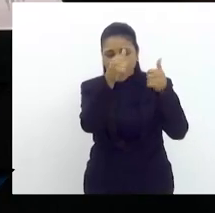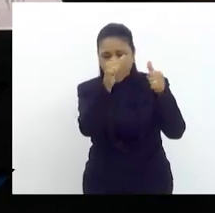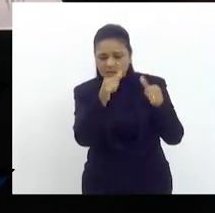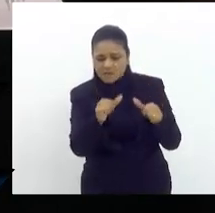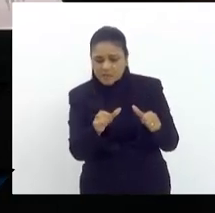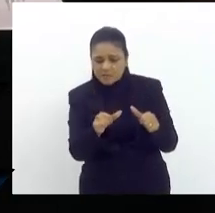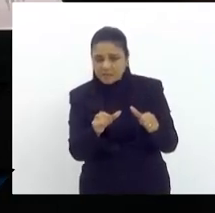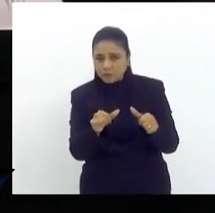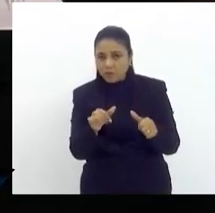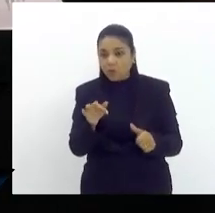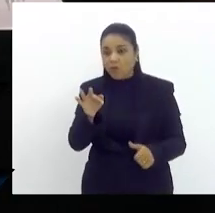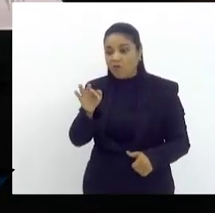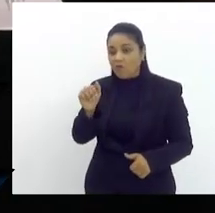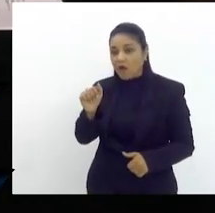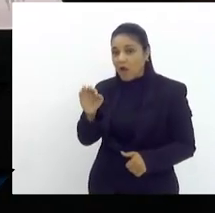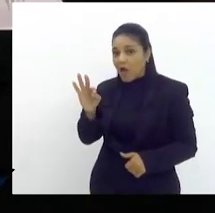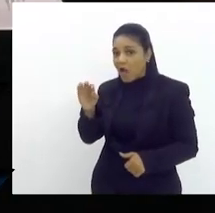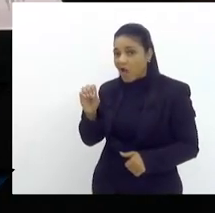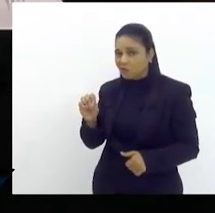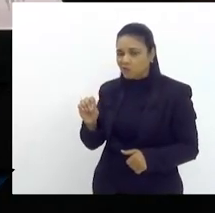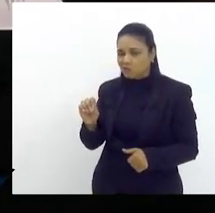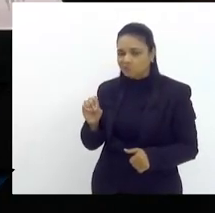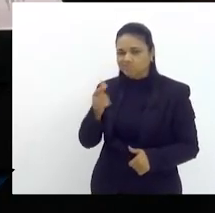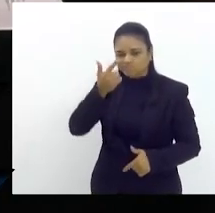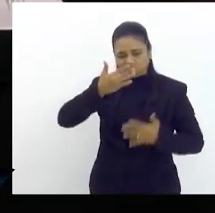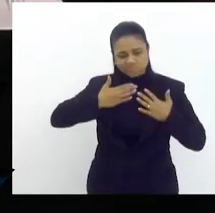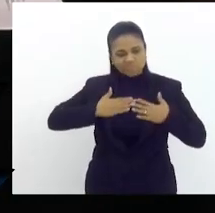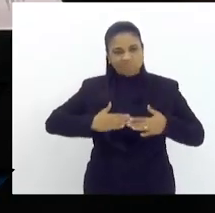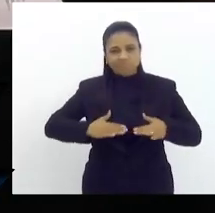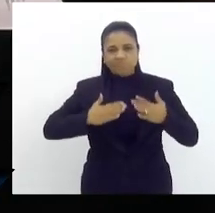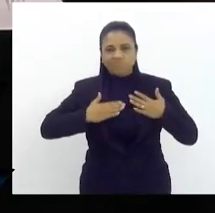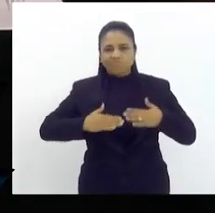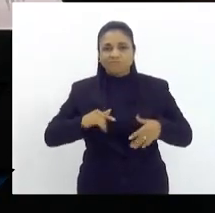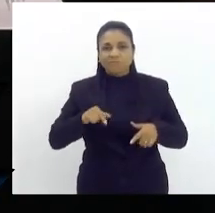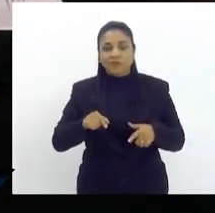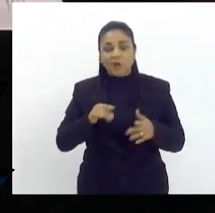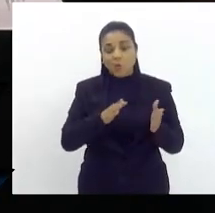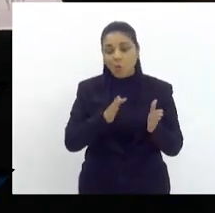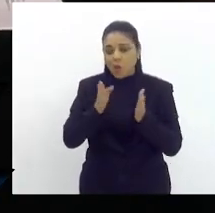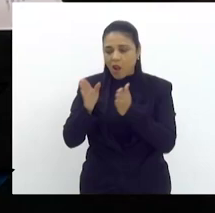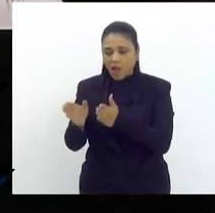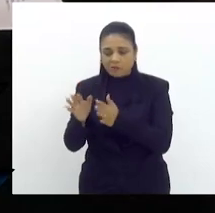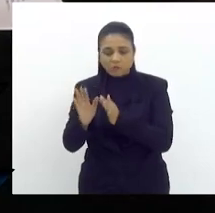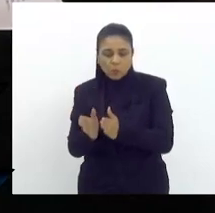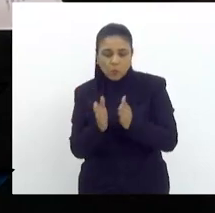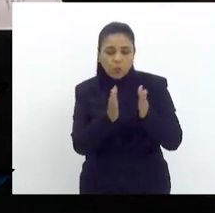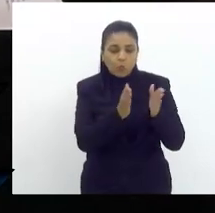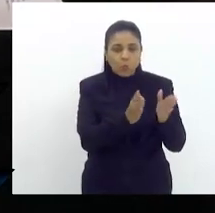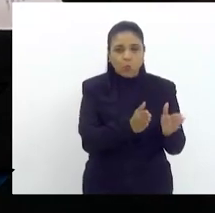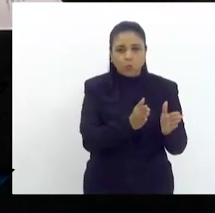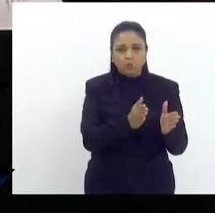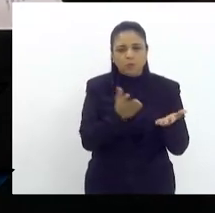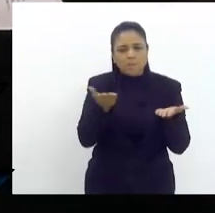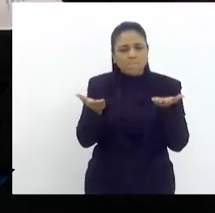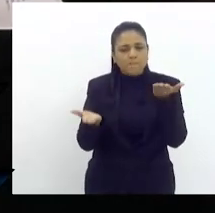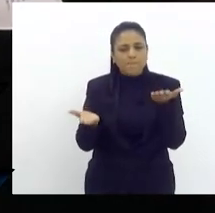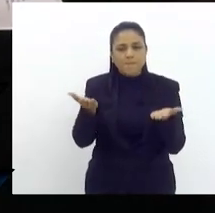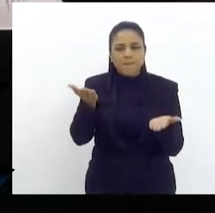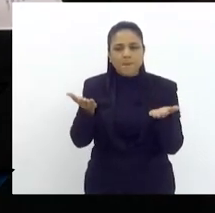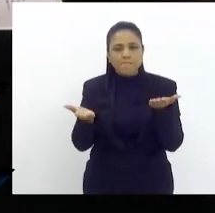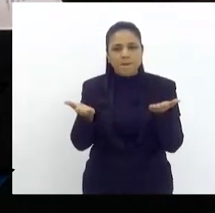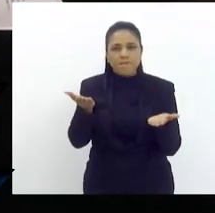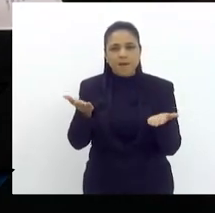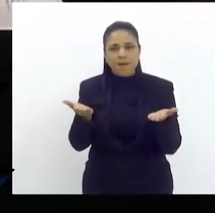fatos friamente ele está vendo um lado e outro Ele Está pesando tudo